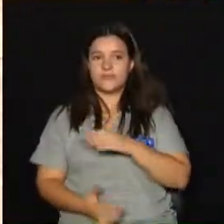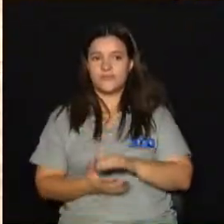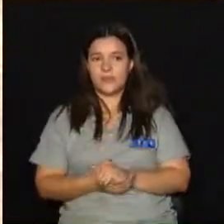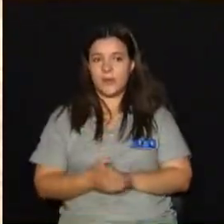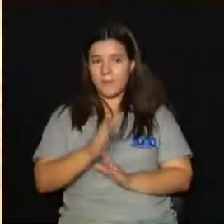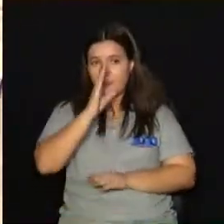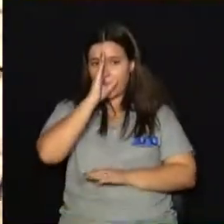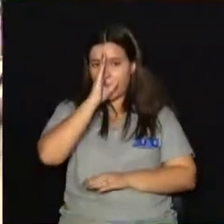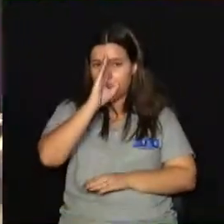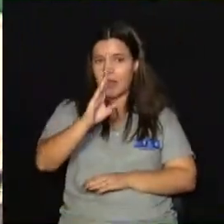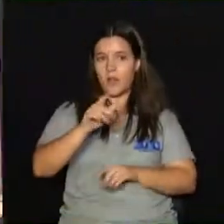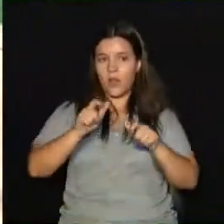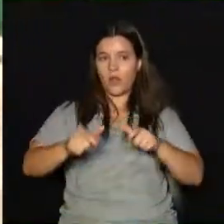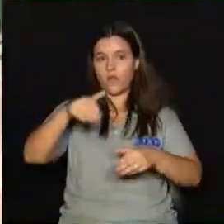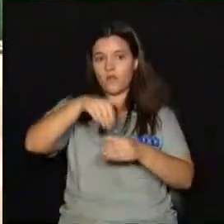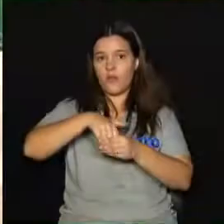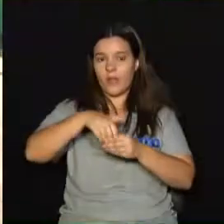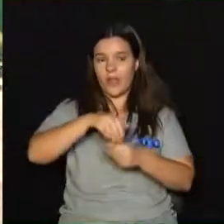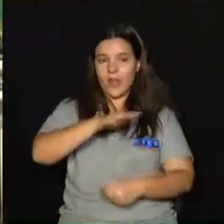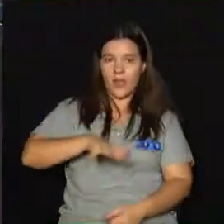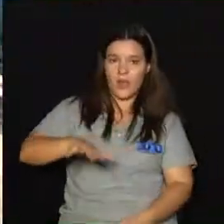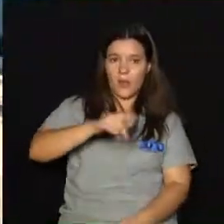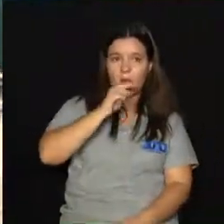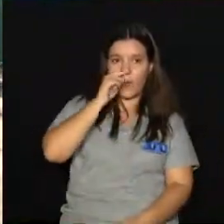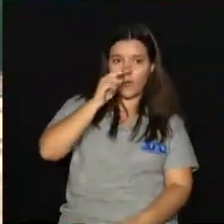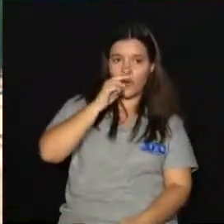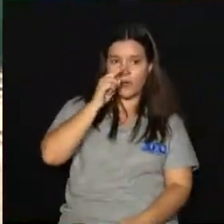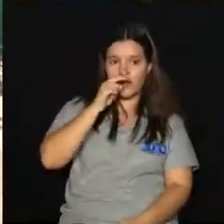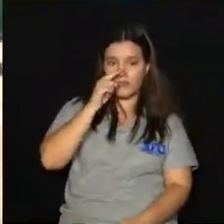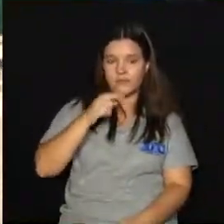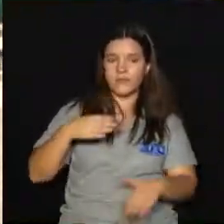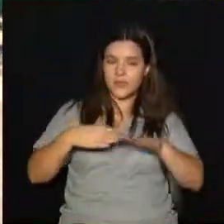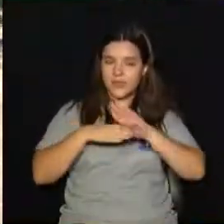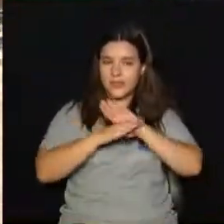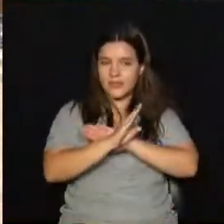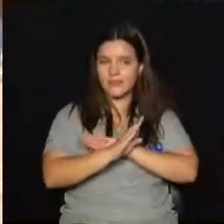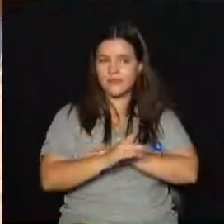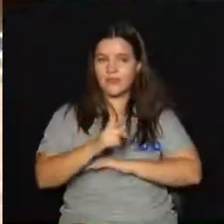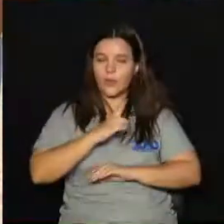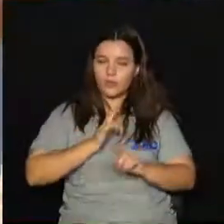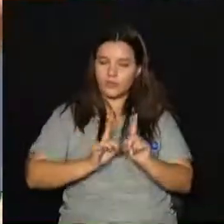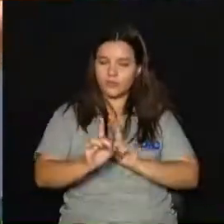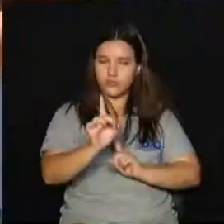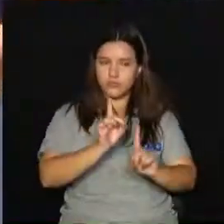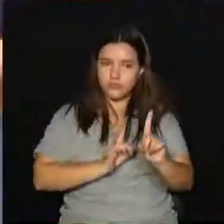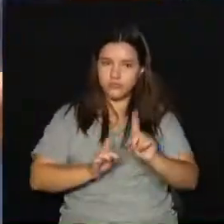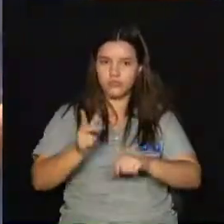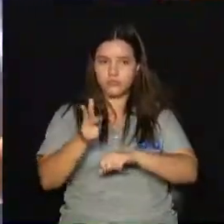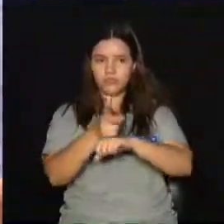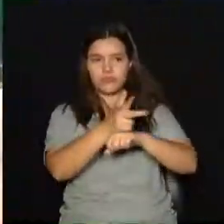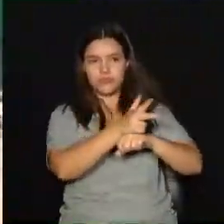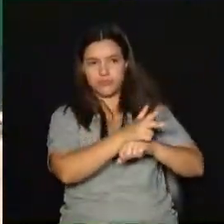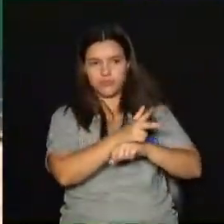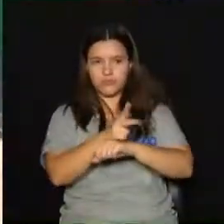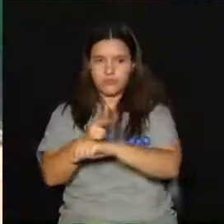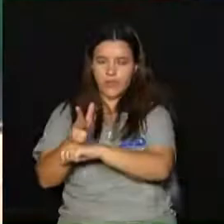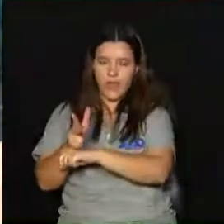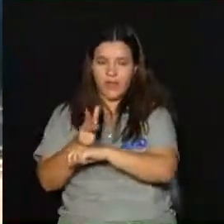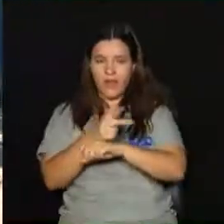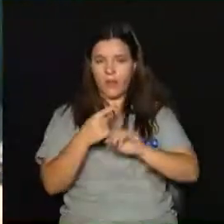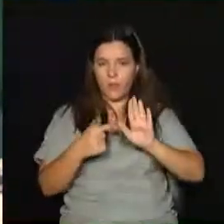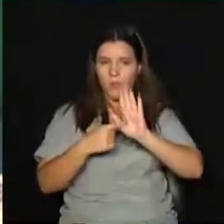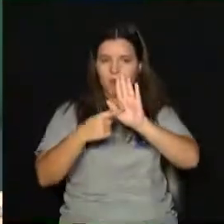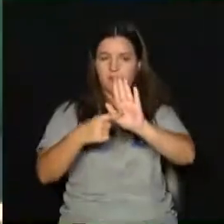votação do Ouro Verde. Inclusive, a gente vê aqui a entrada, olha lá, a movimentação. O Mário Jorge Santana, nosso cinegrafista,